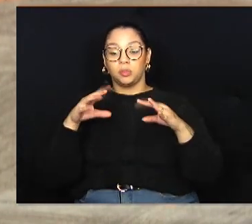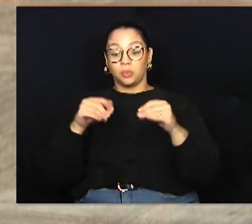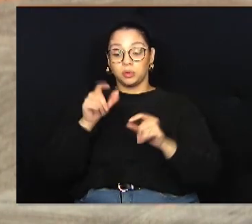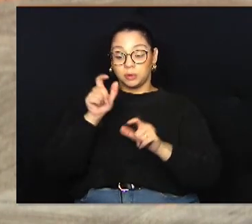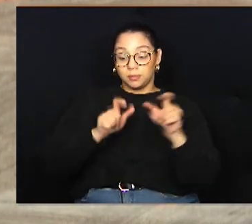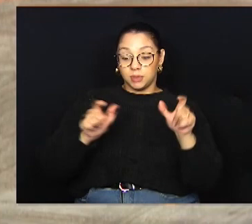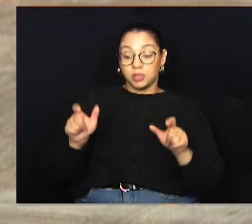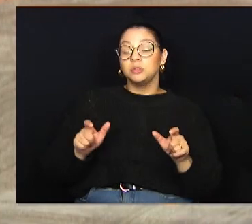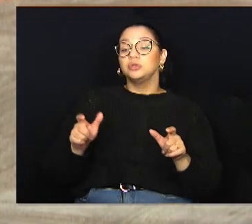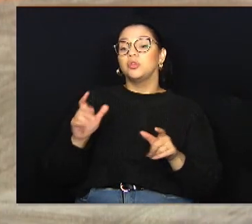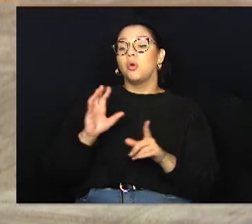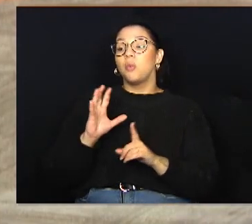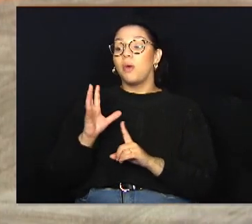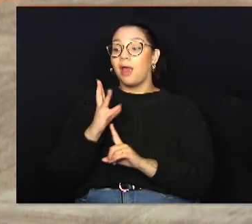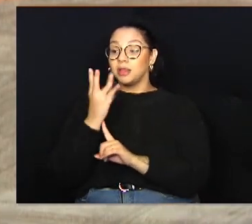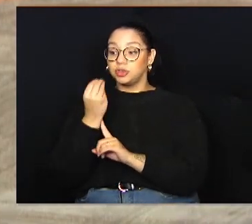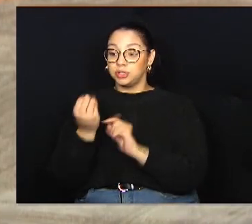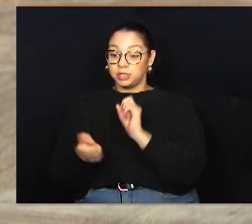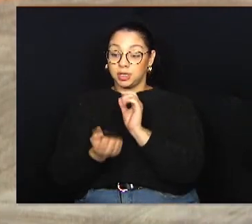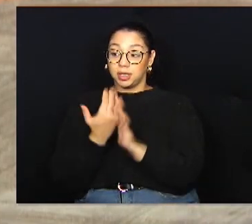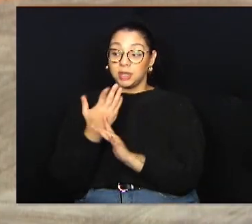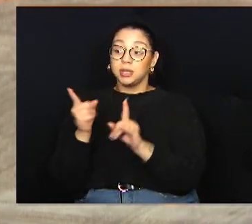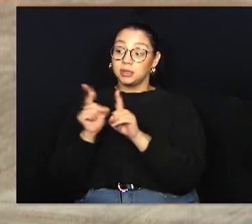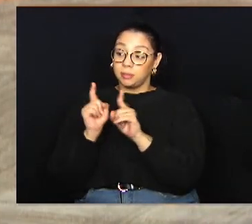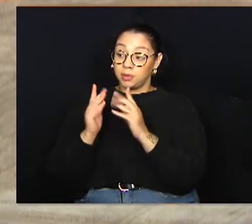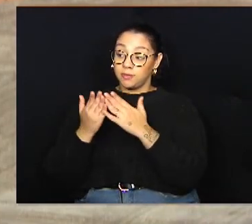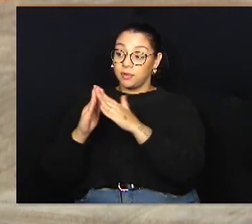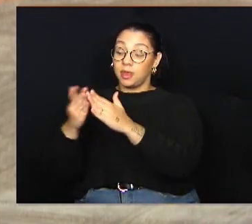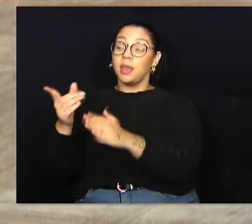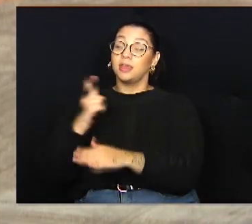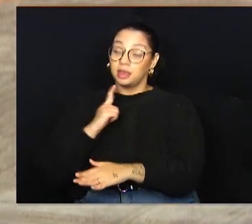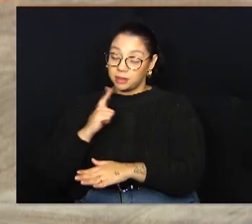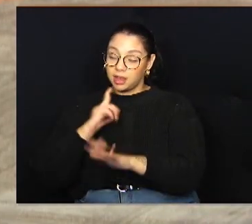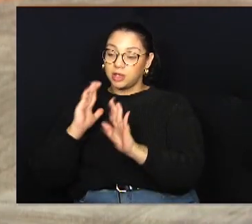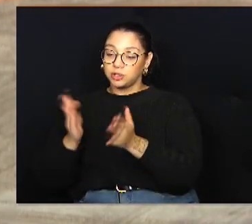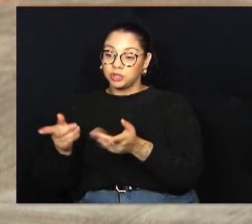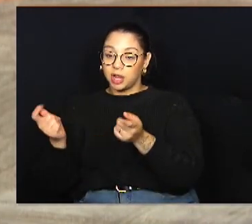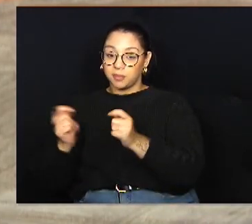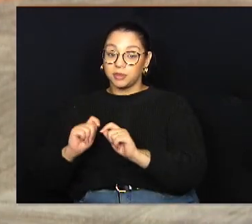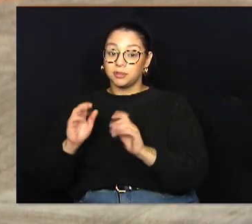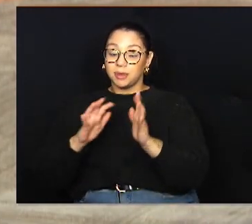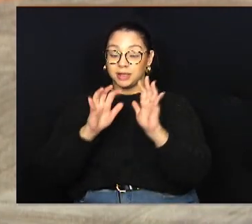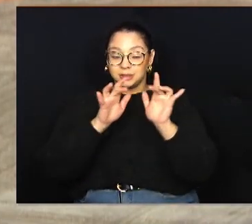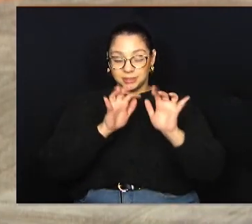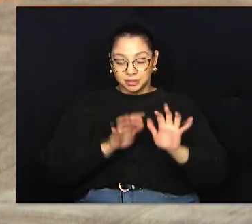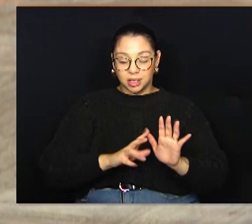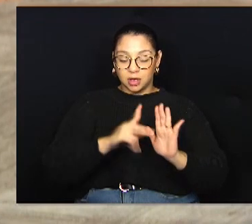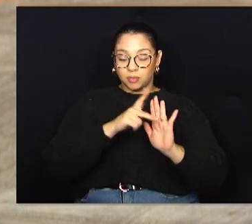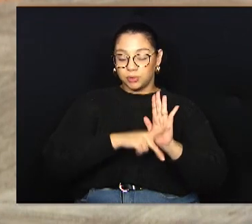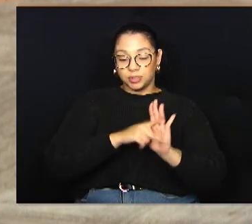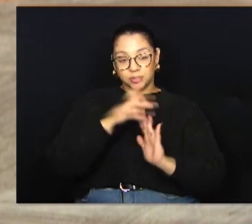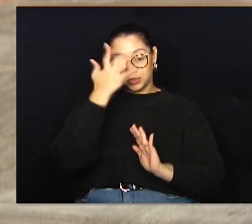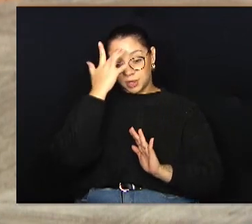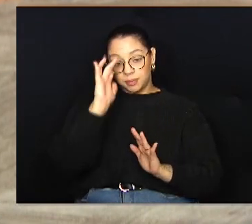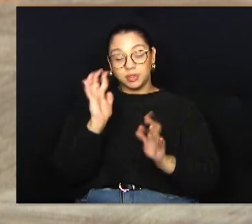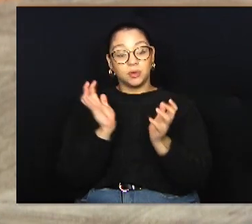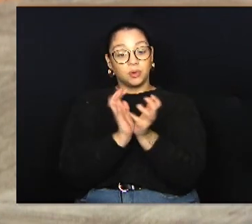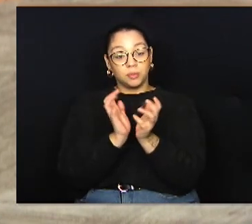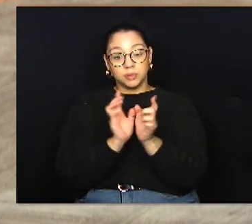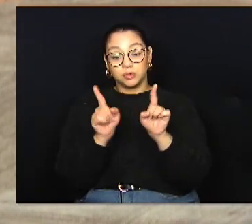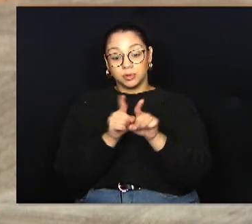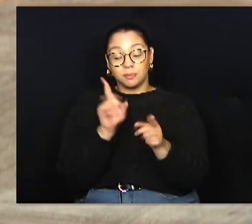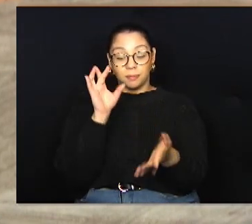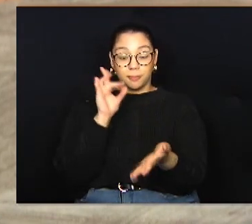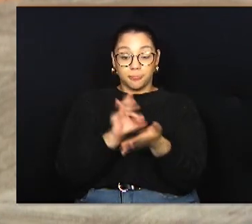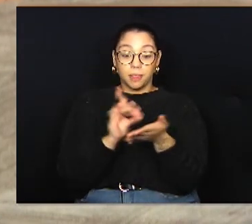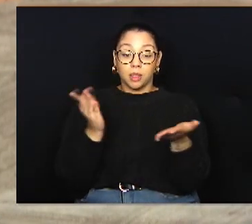inclusive da periferia, que muitas vezes têm o dom, mas não sabe escrever ali um projeto. Então a comissão também deixou consignada hoje aqui